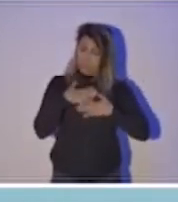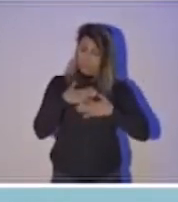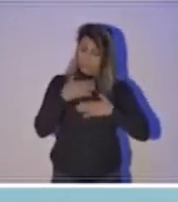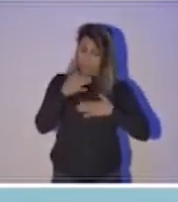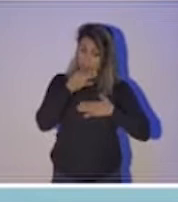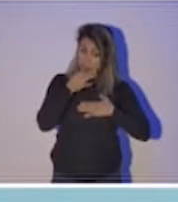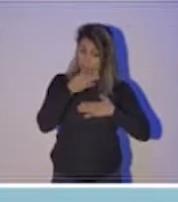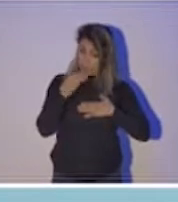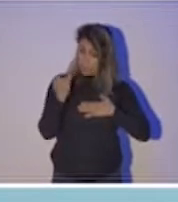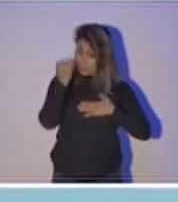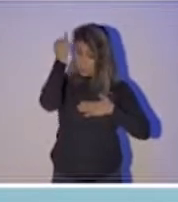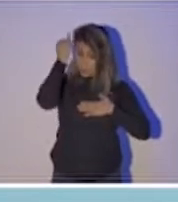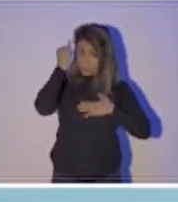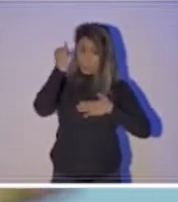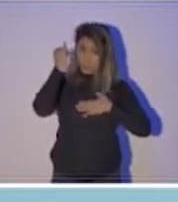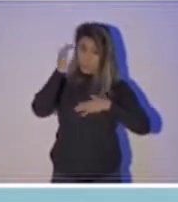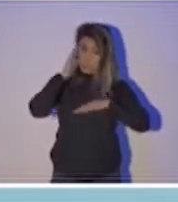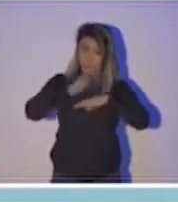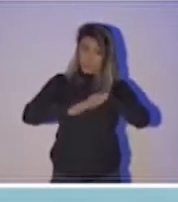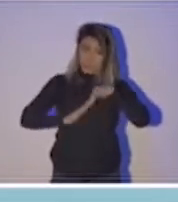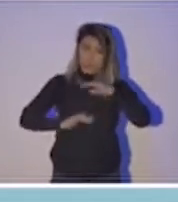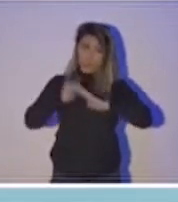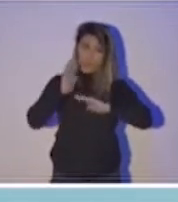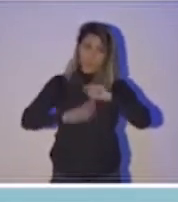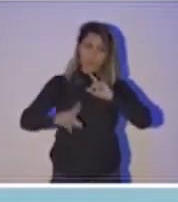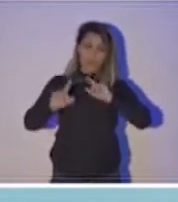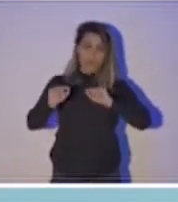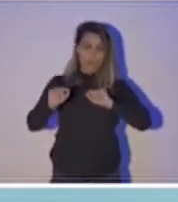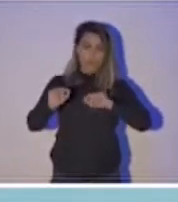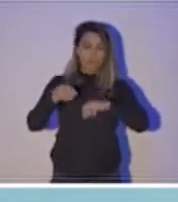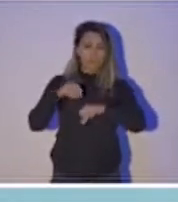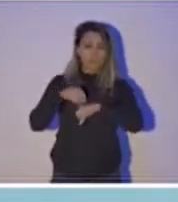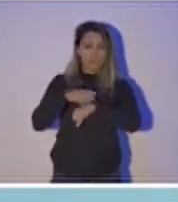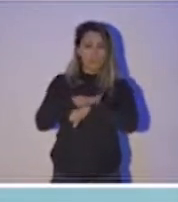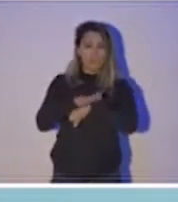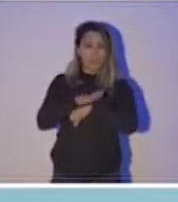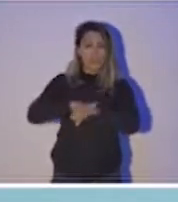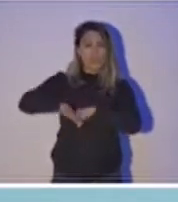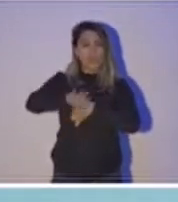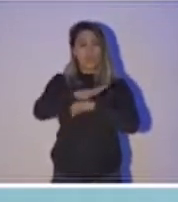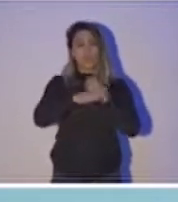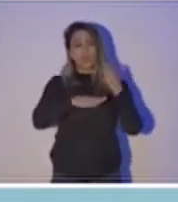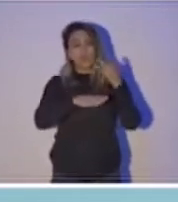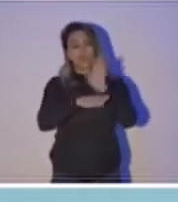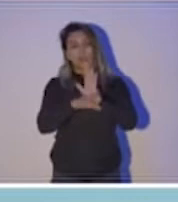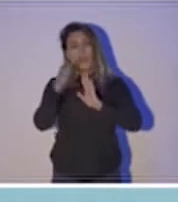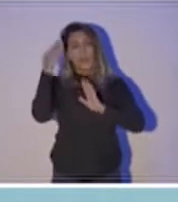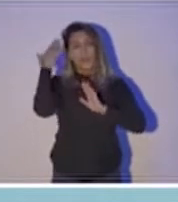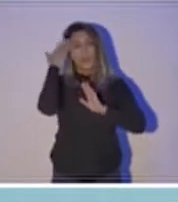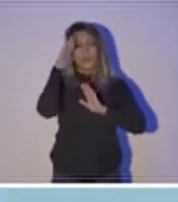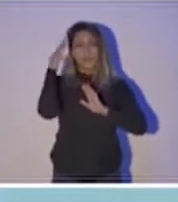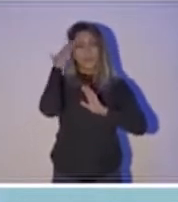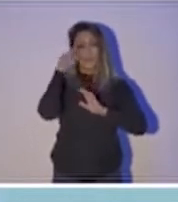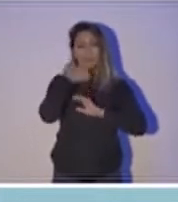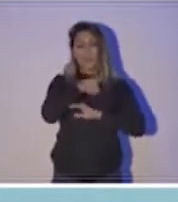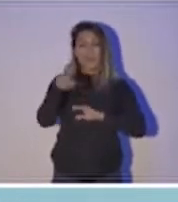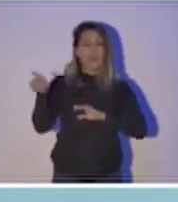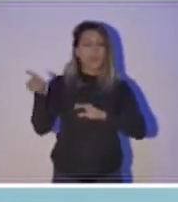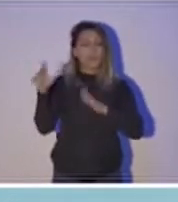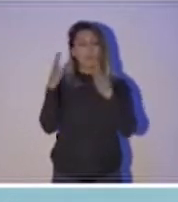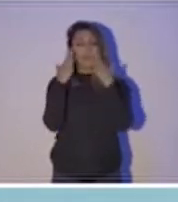Lara, é ajudá-los a entender a importância de desenvolver a escuta